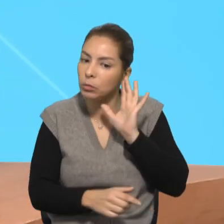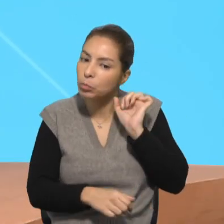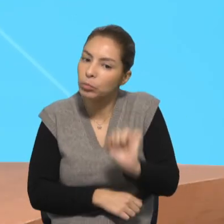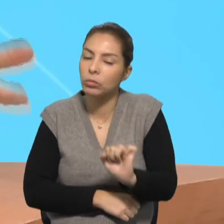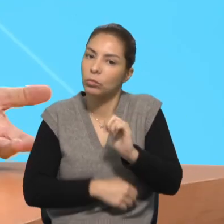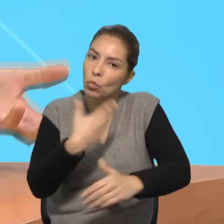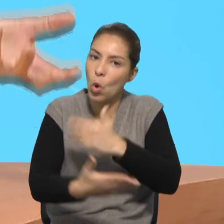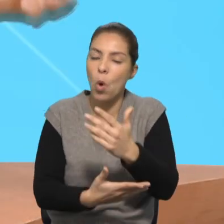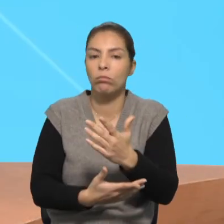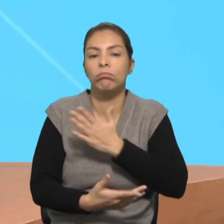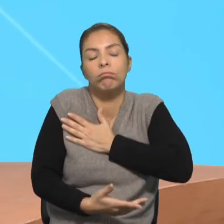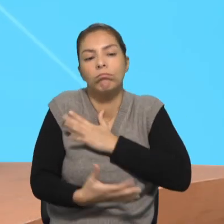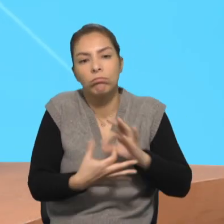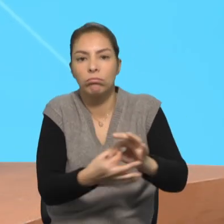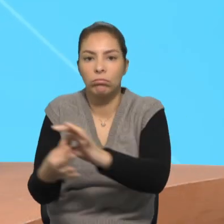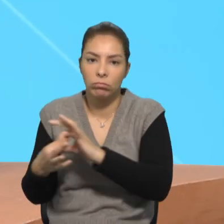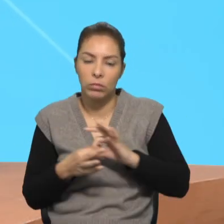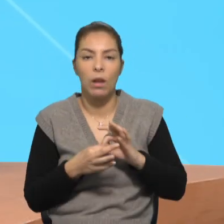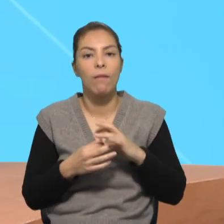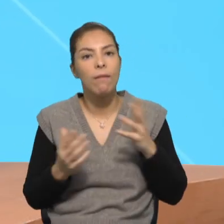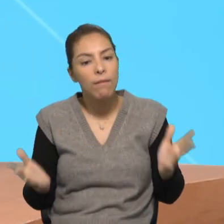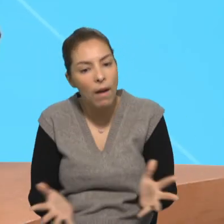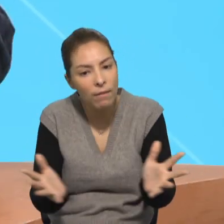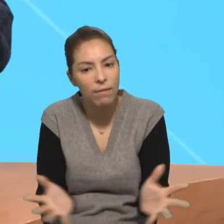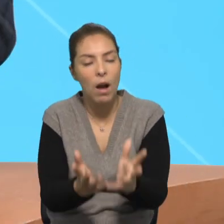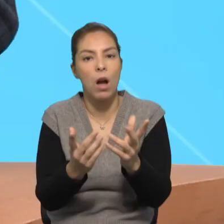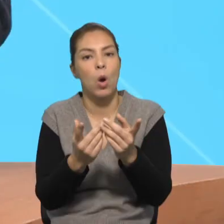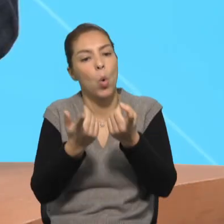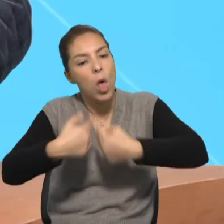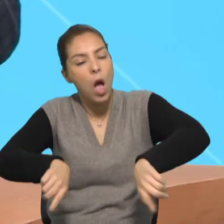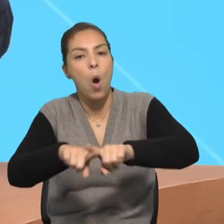fraternidade. Da fraternidade, que reúne todas as coisas